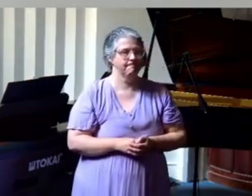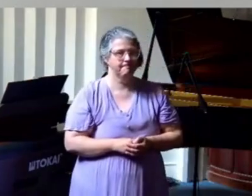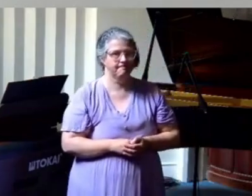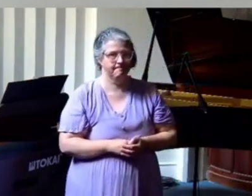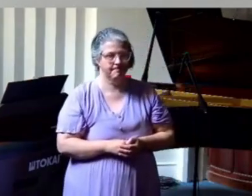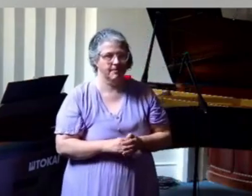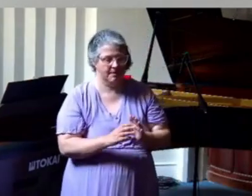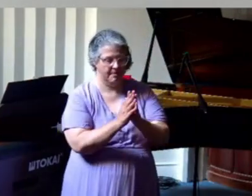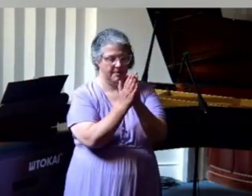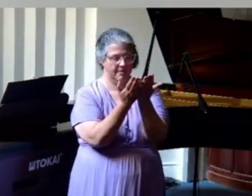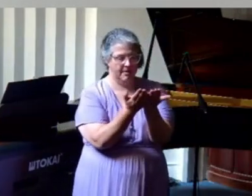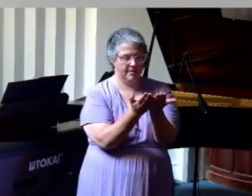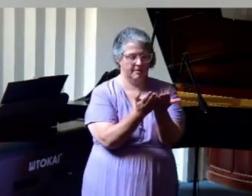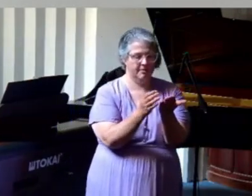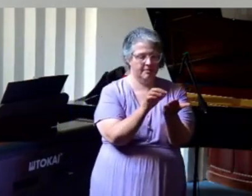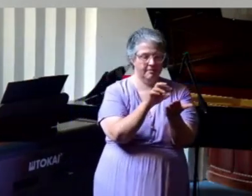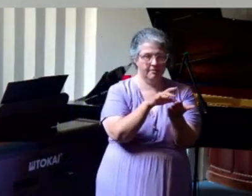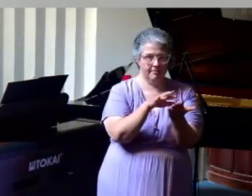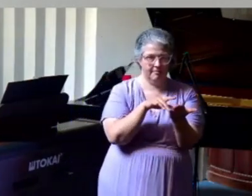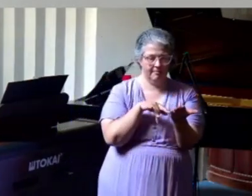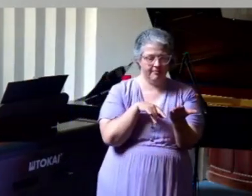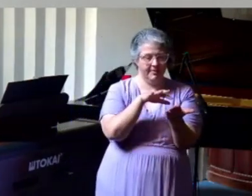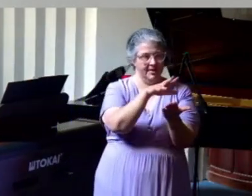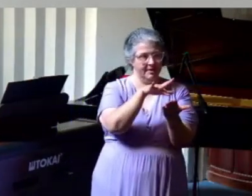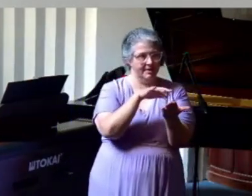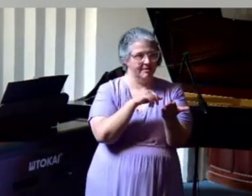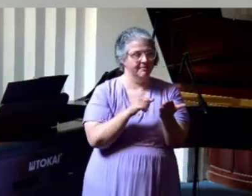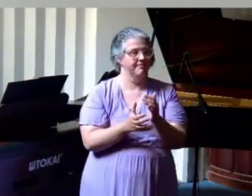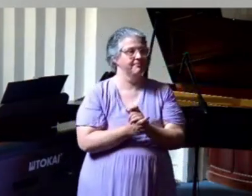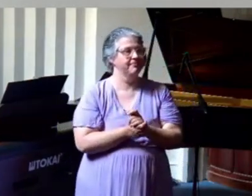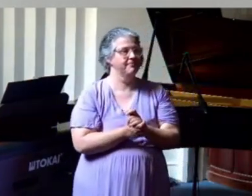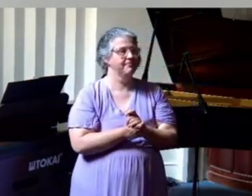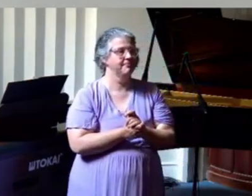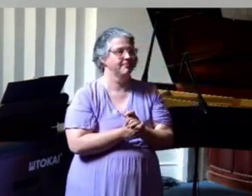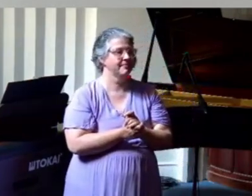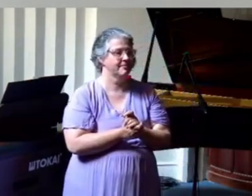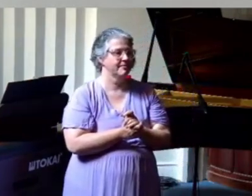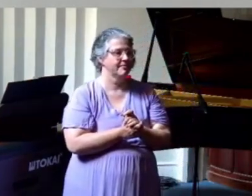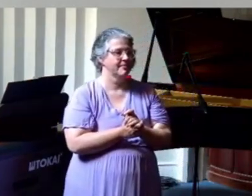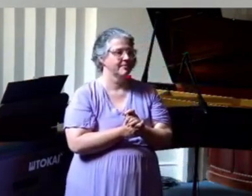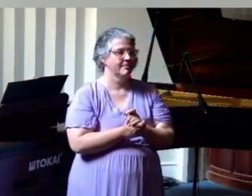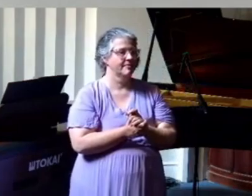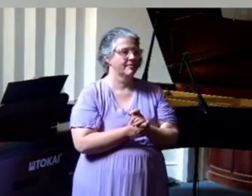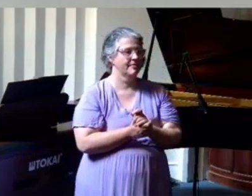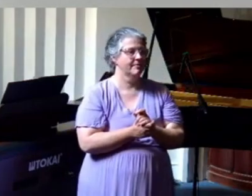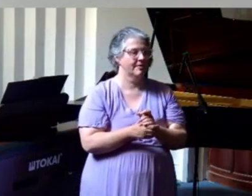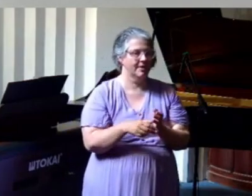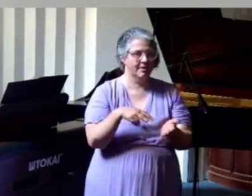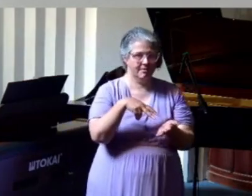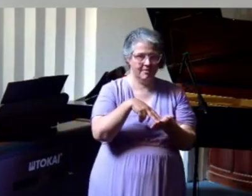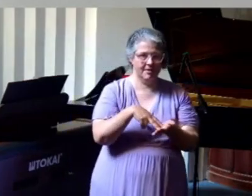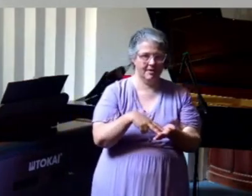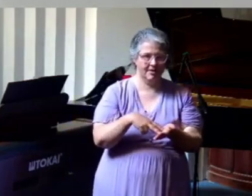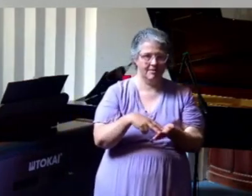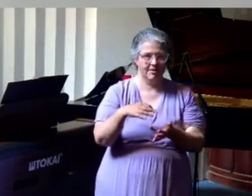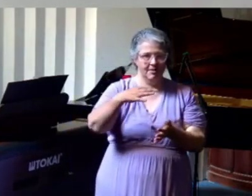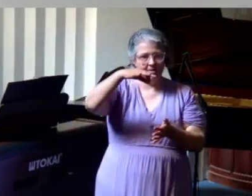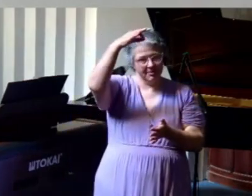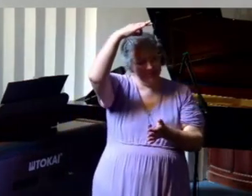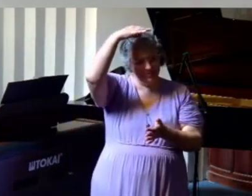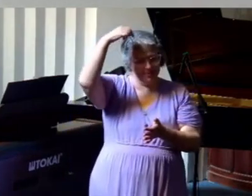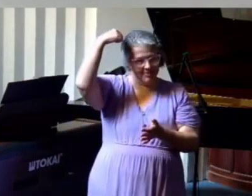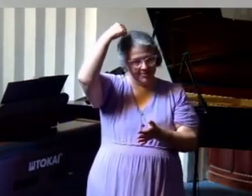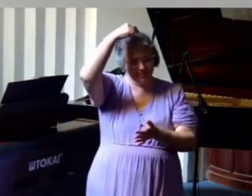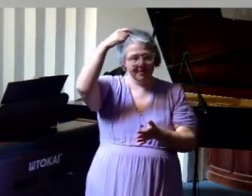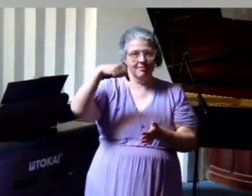Está escrito assim na palavra do nosso Senhor, registrada e mantida pelo Espírito Santo,